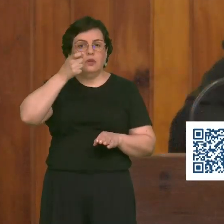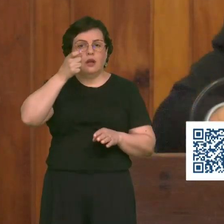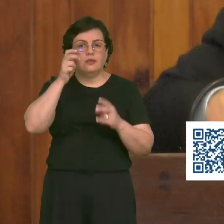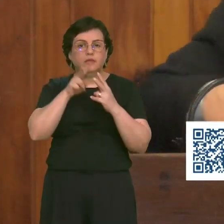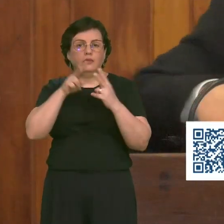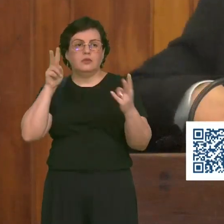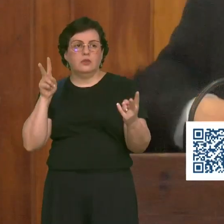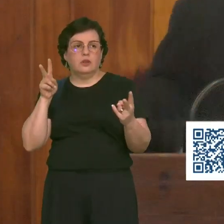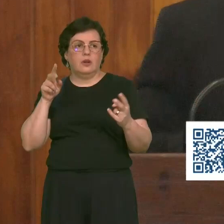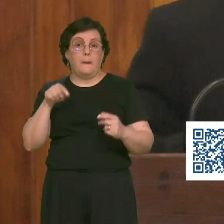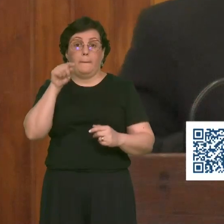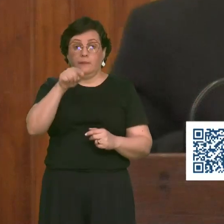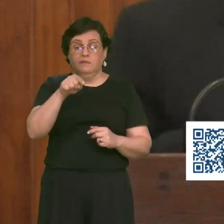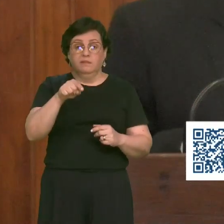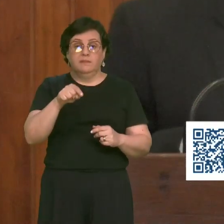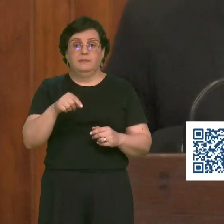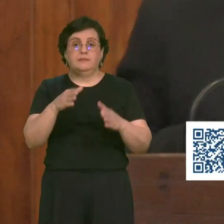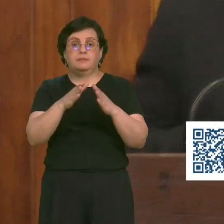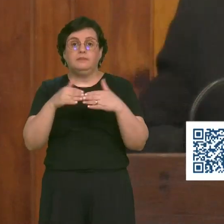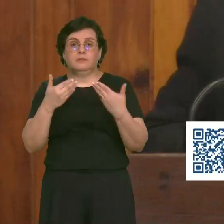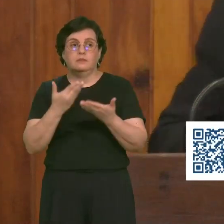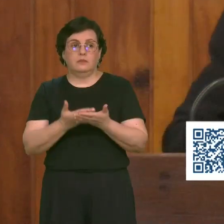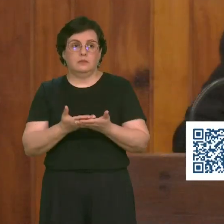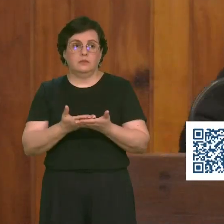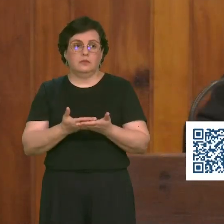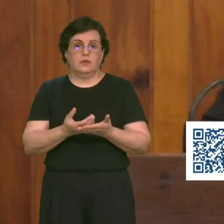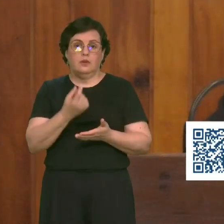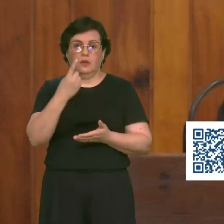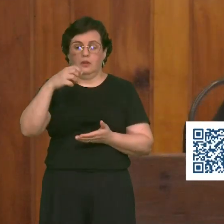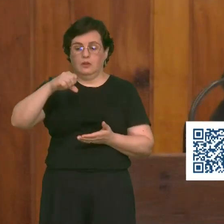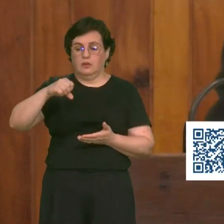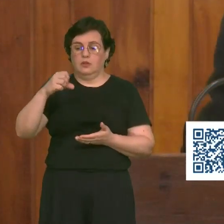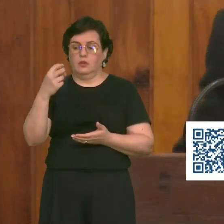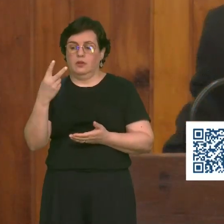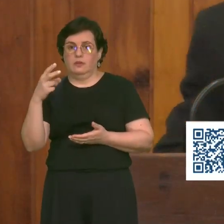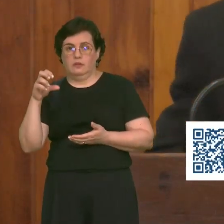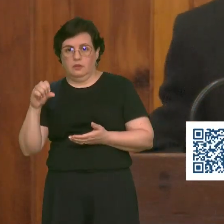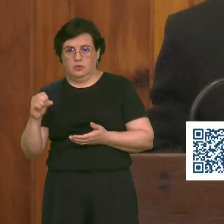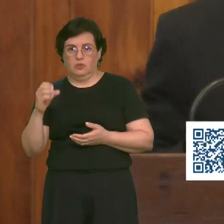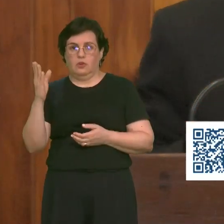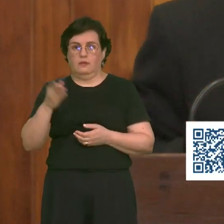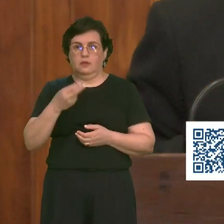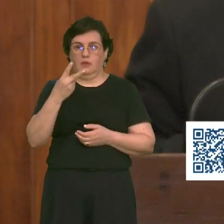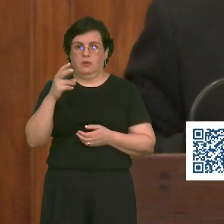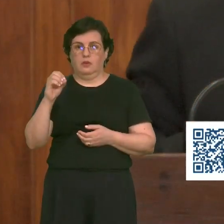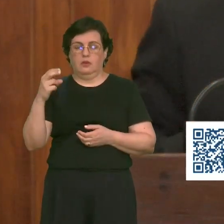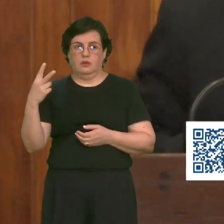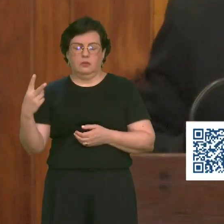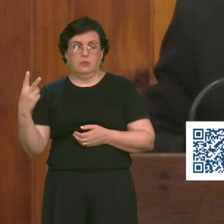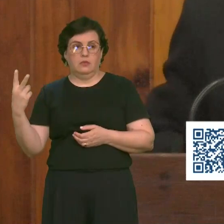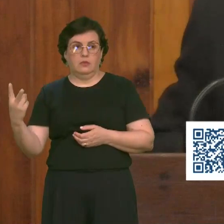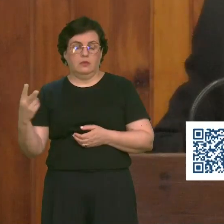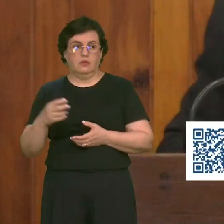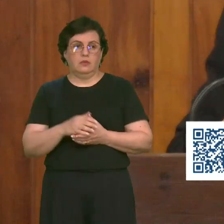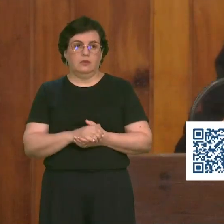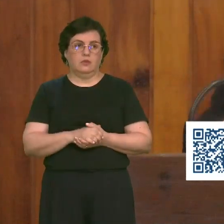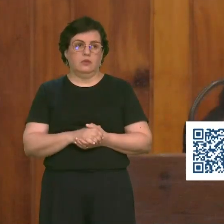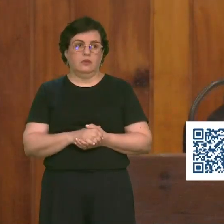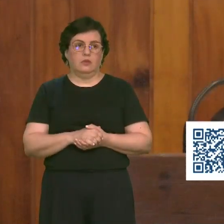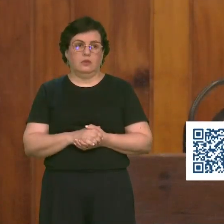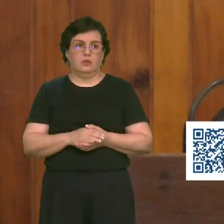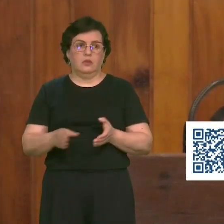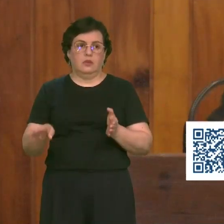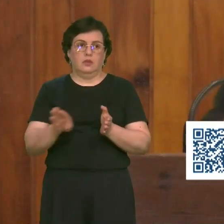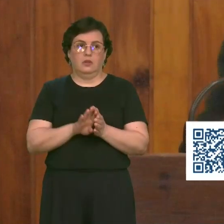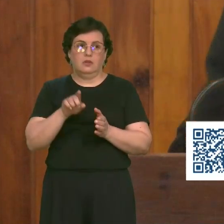enfim esse requerimento de mentoria requerimento 1929 de 2018 vem trazer